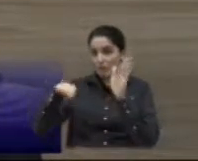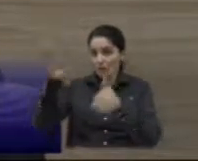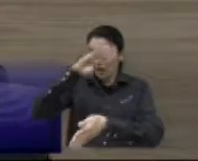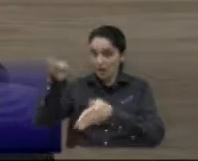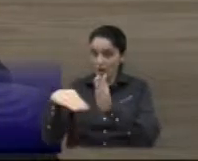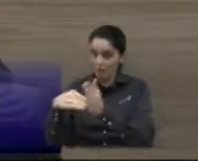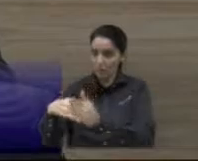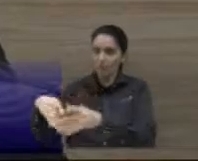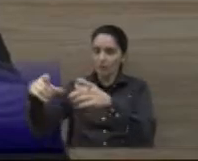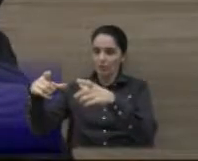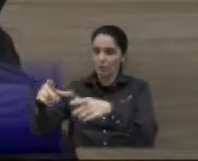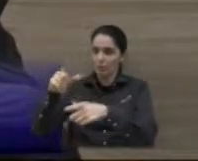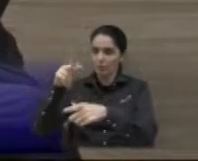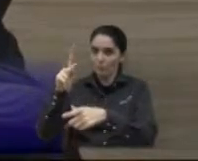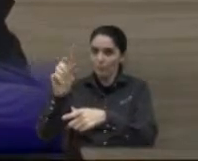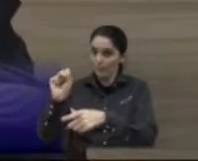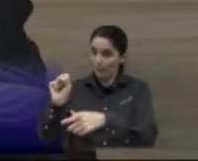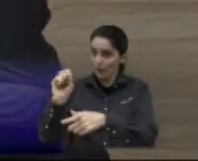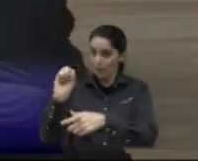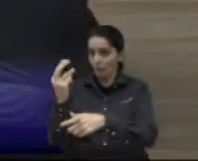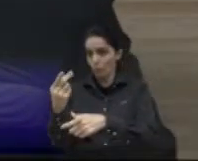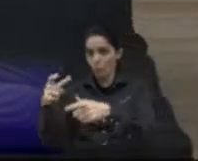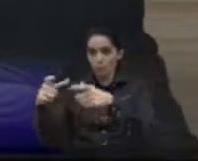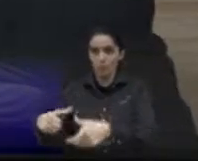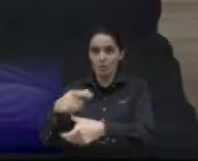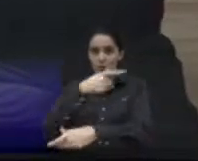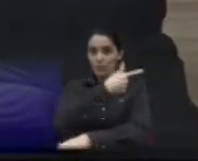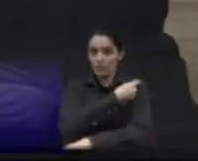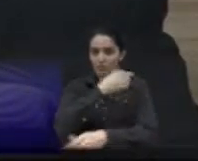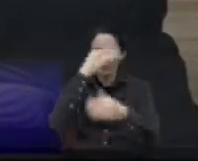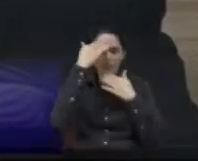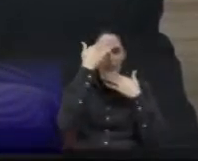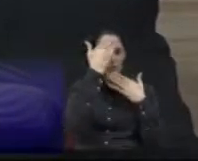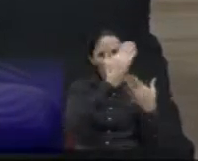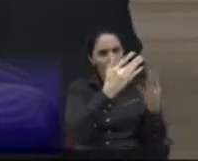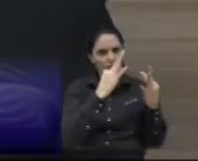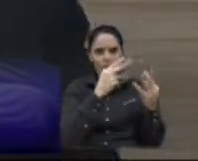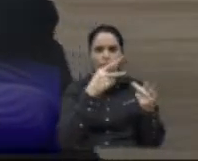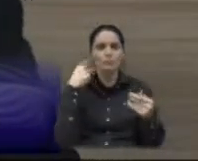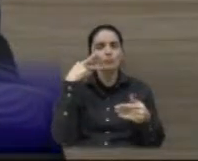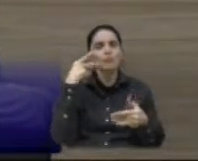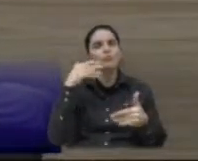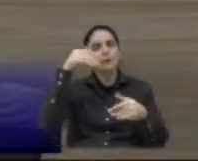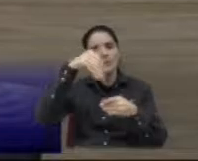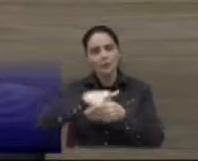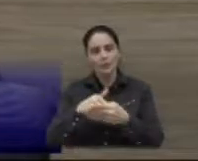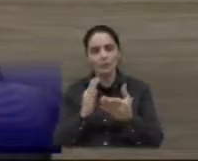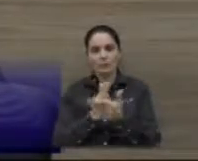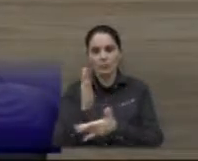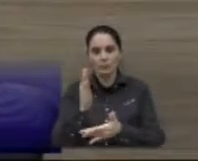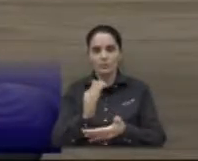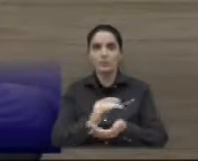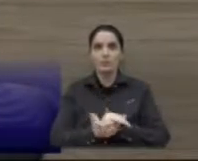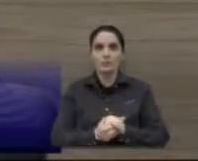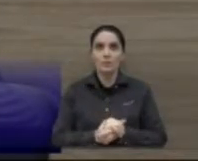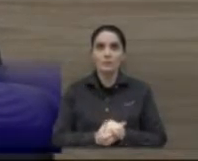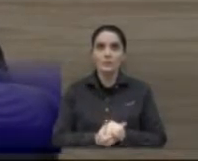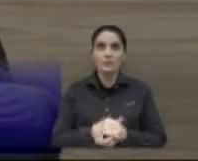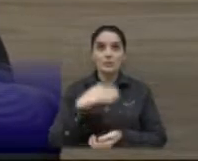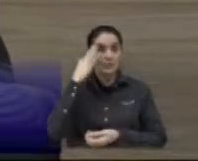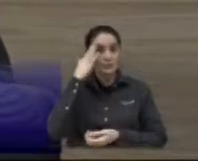de saúde ou ao local de vacinação, agradecer todos os senhores pelo voto favorável. Nós bem